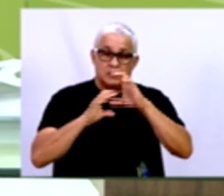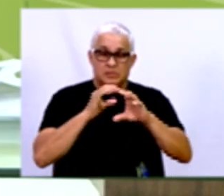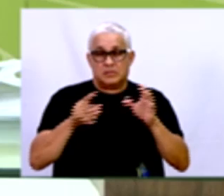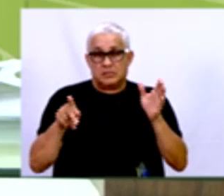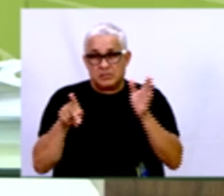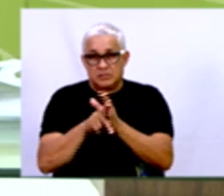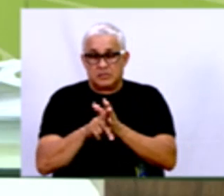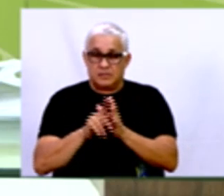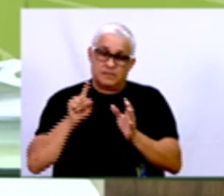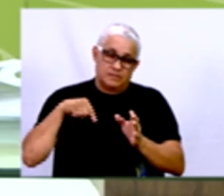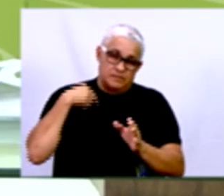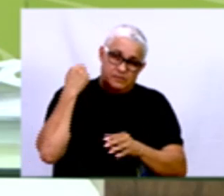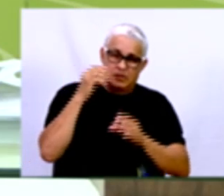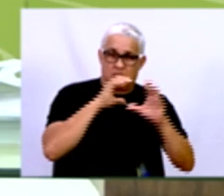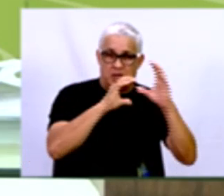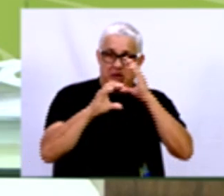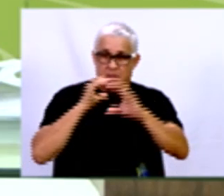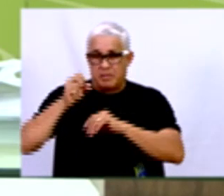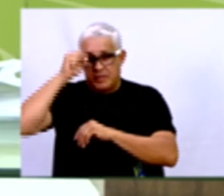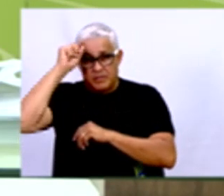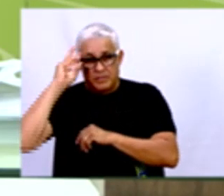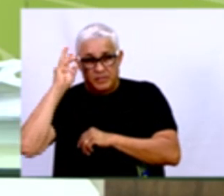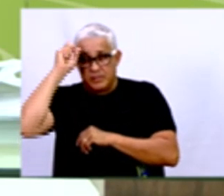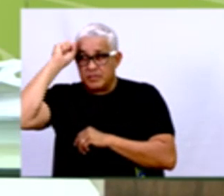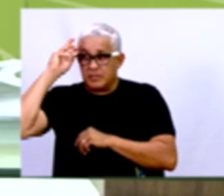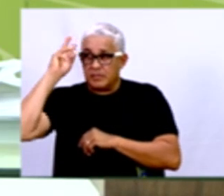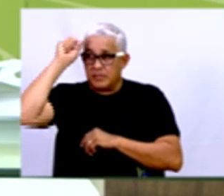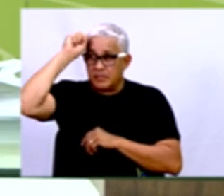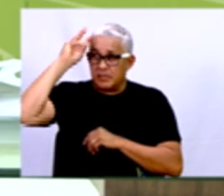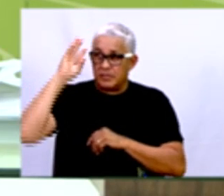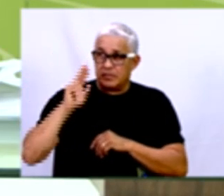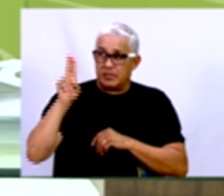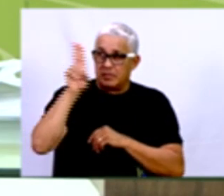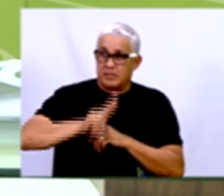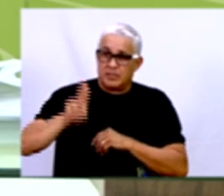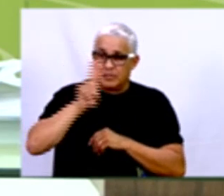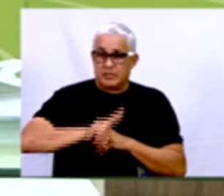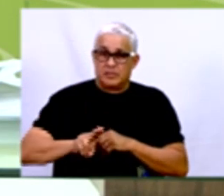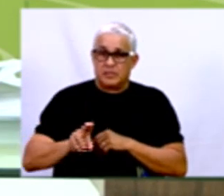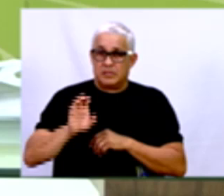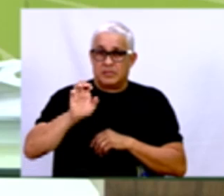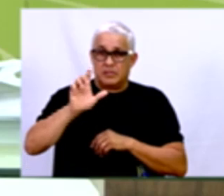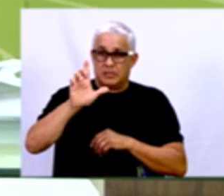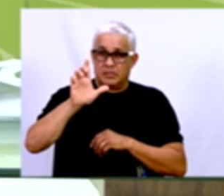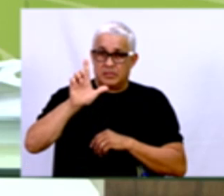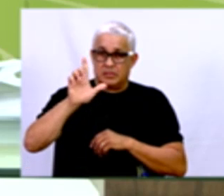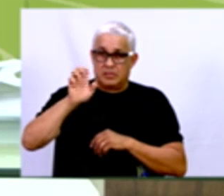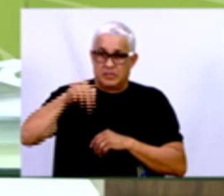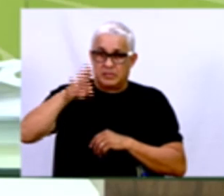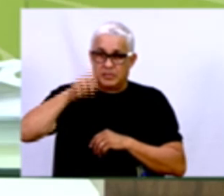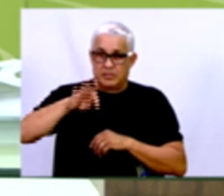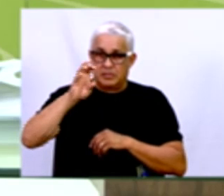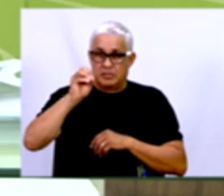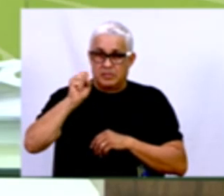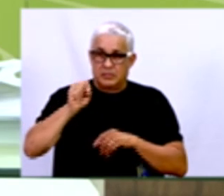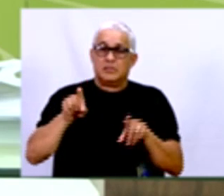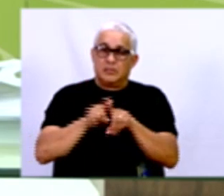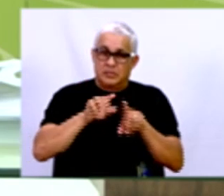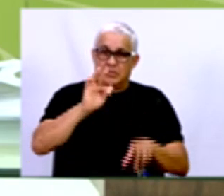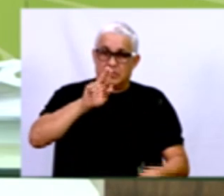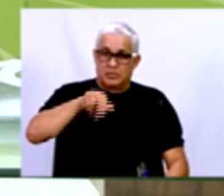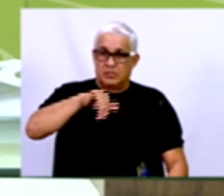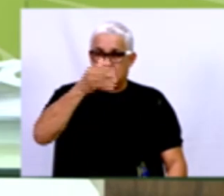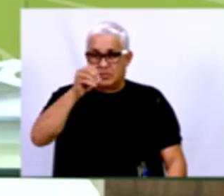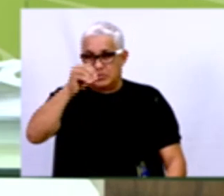nós desenvolvemos no nosso dia a dia. E nós utilizamos elementos e funções que às vezes nós nem percebemos,